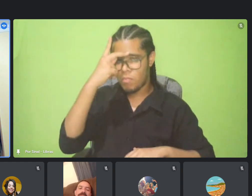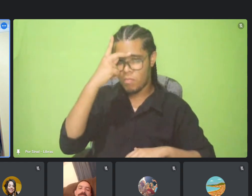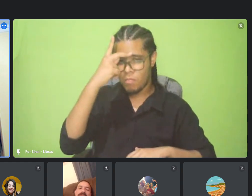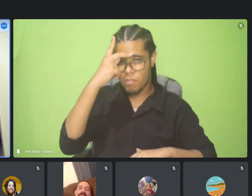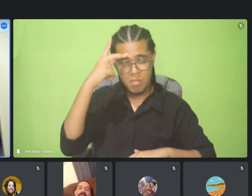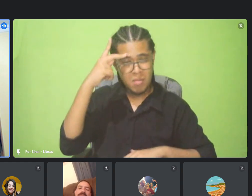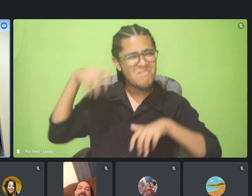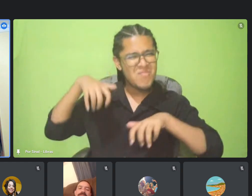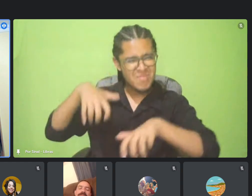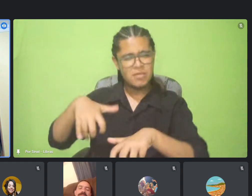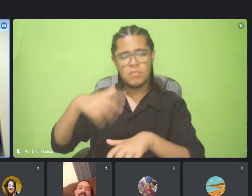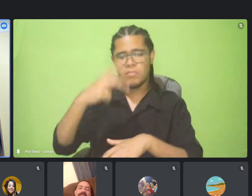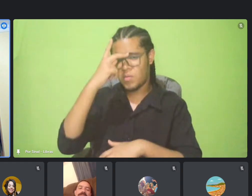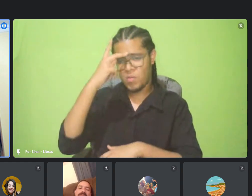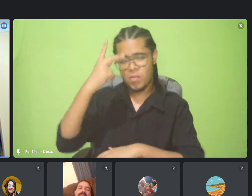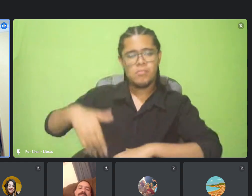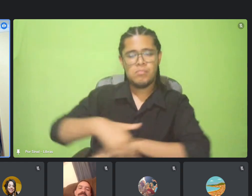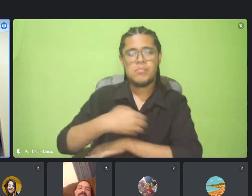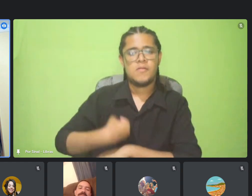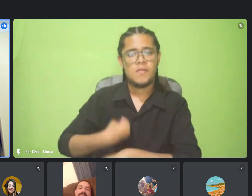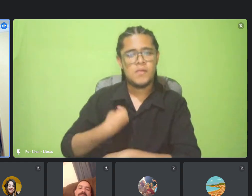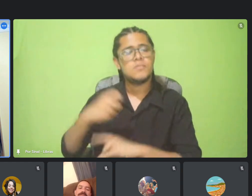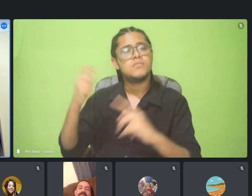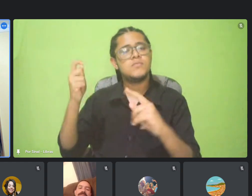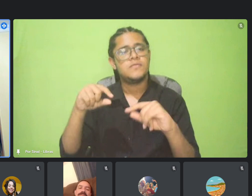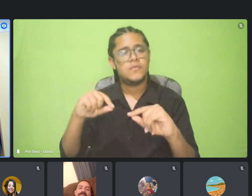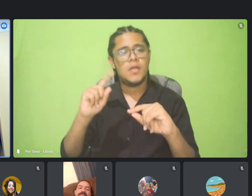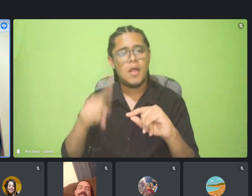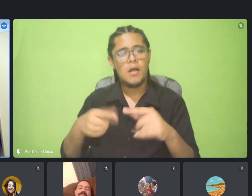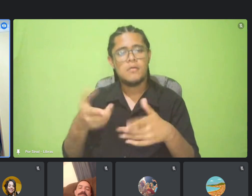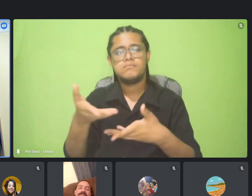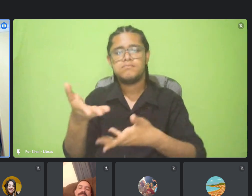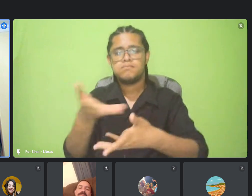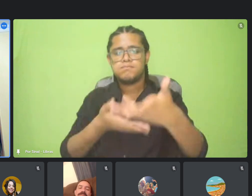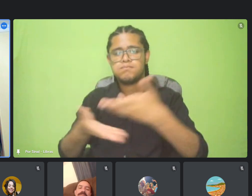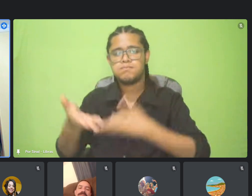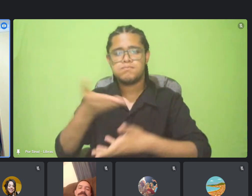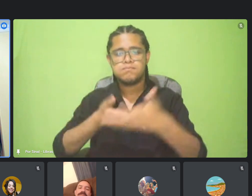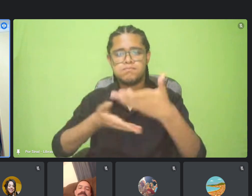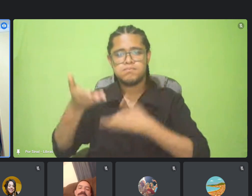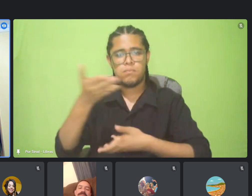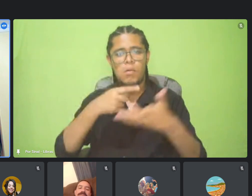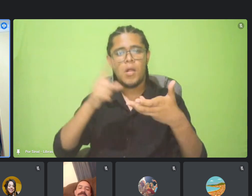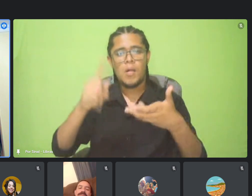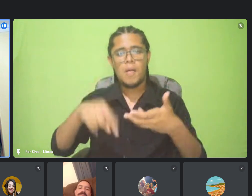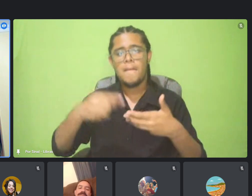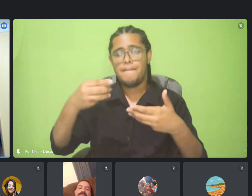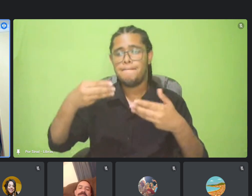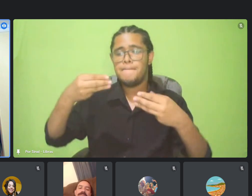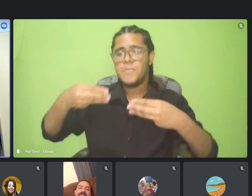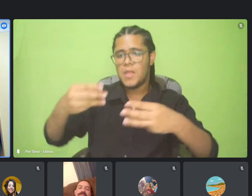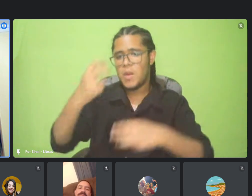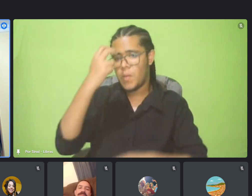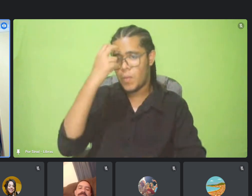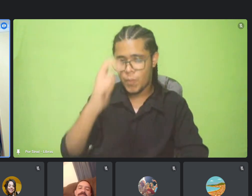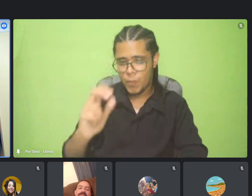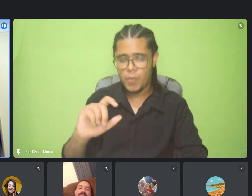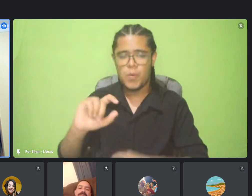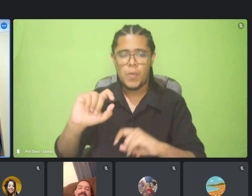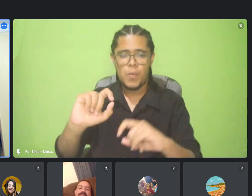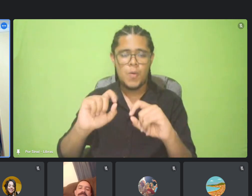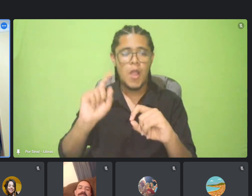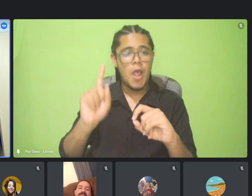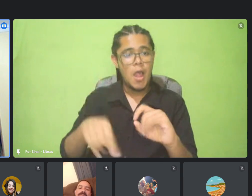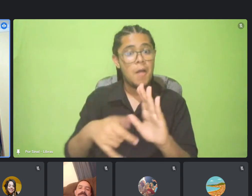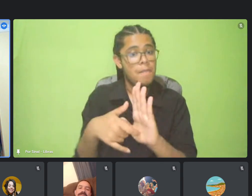vale a gente também estar dialogando com o Mink e também colocando essa sinalização,